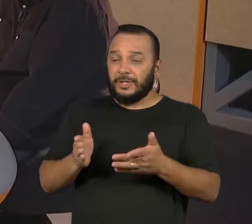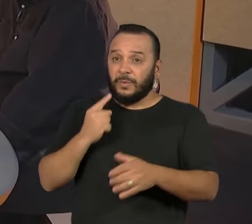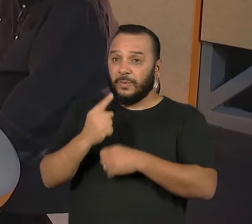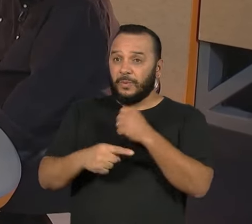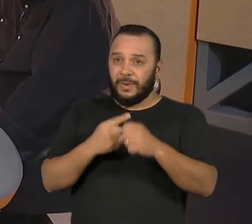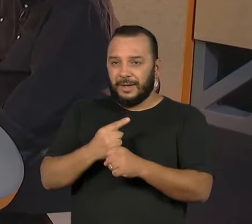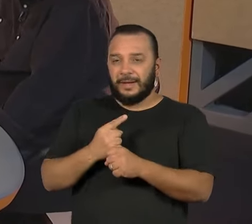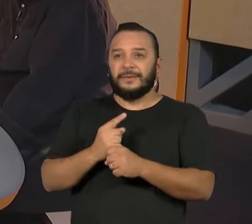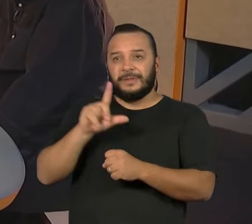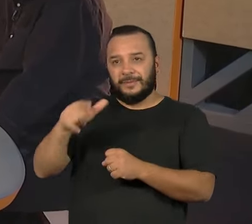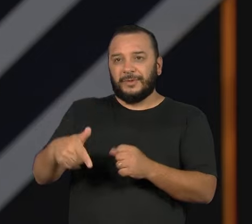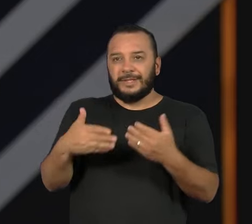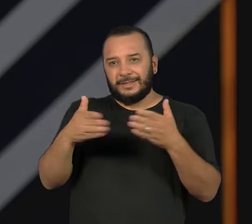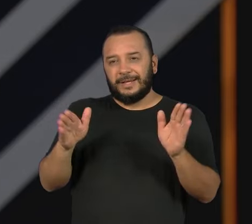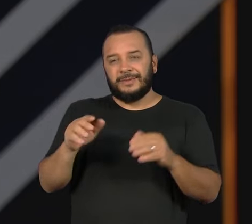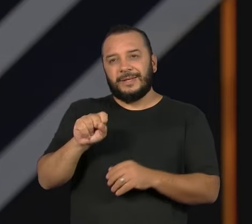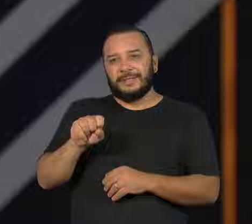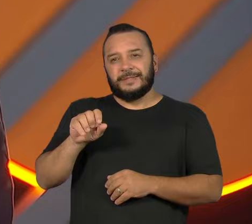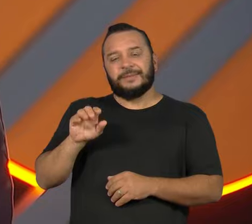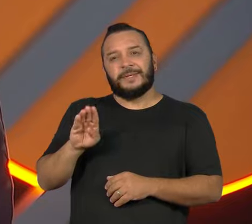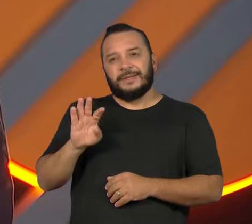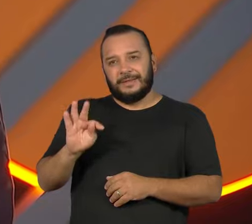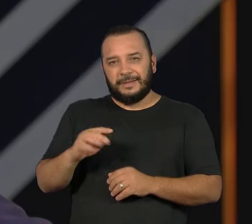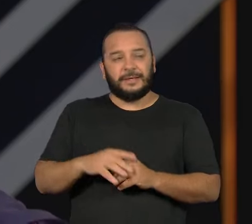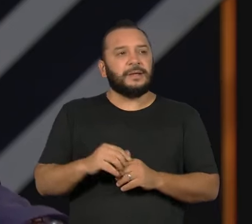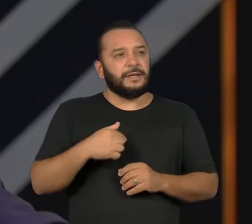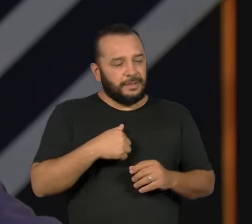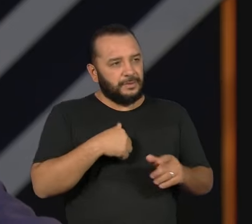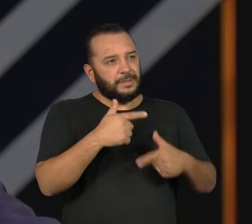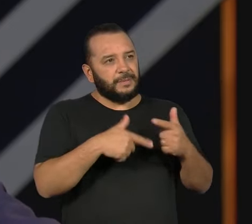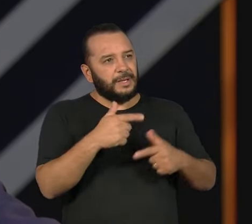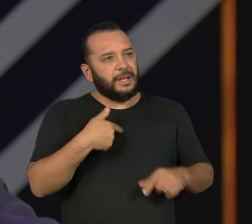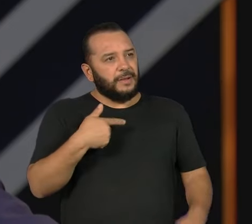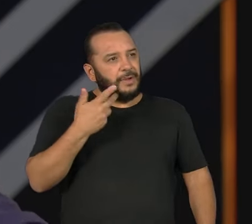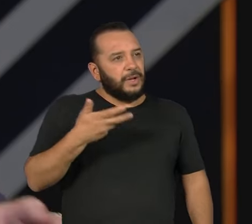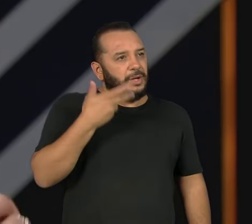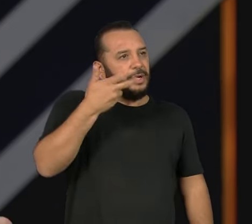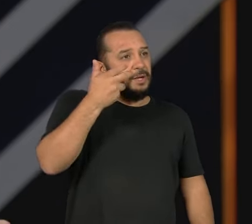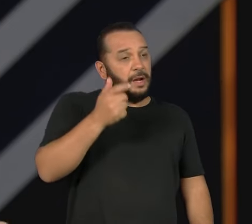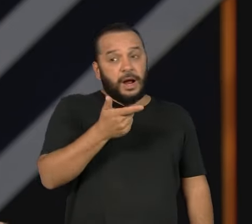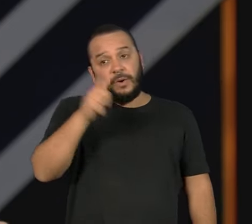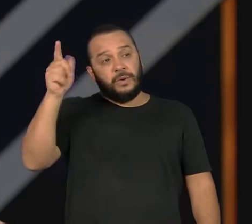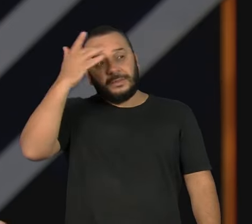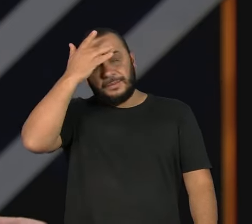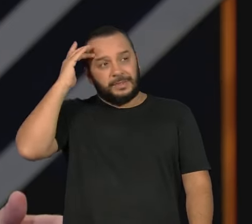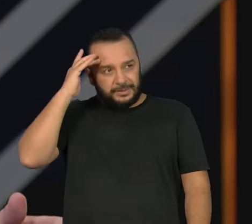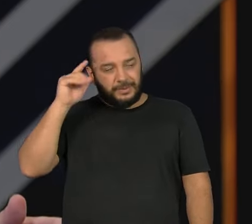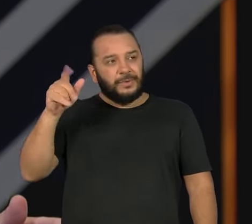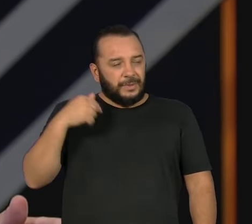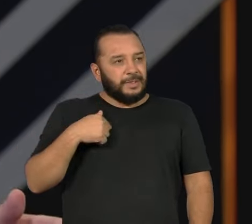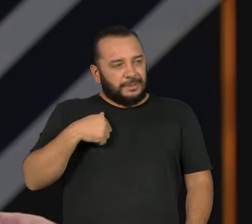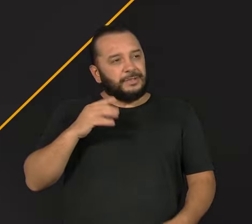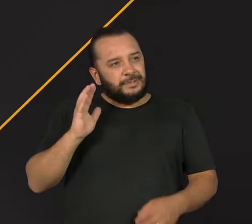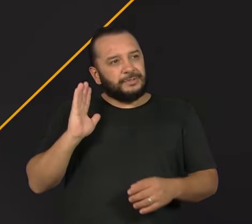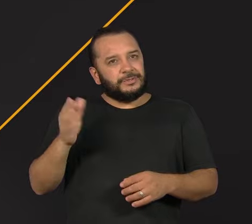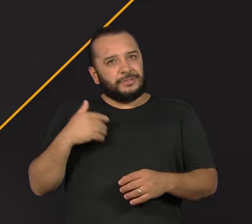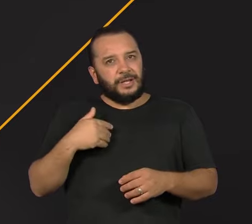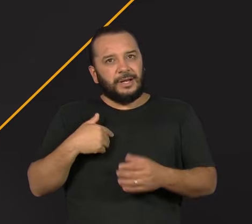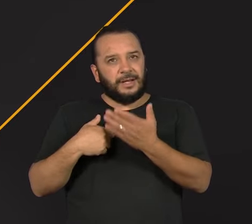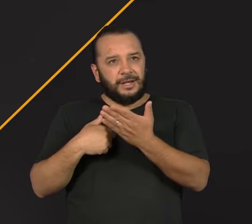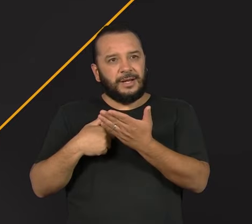da estreia dele no SBT. Eu tinha uma carreira erudita. Um dos compositores para quem eu tocava as músicas que eu tinha dentro do meu repertório de música brasileira